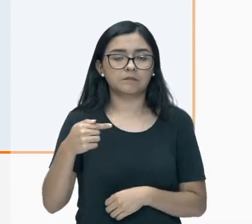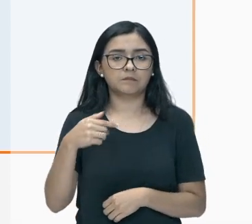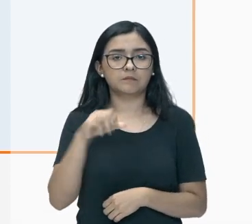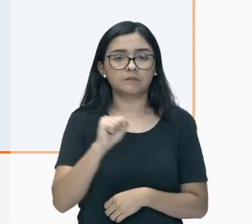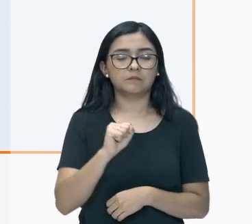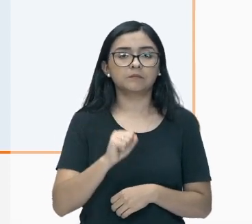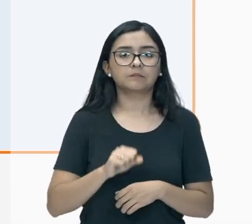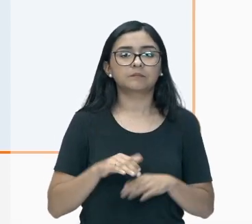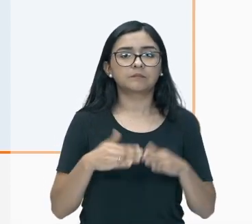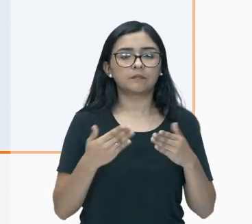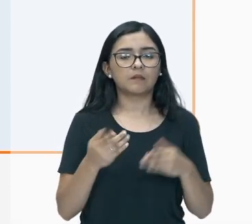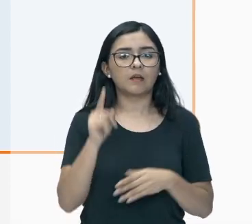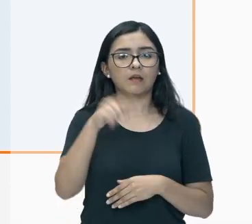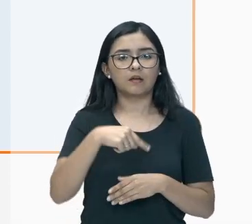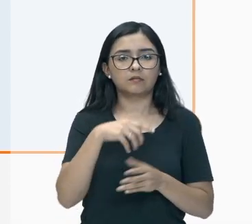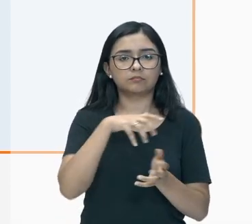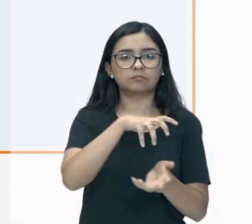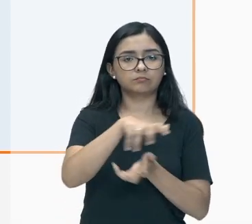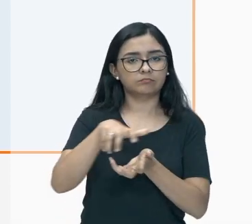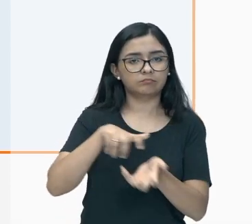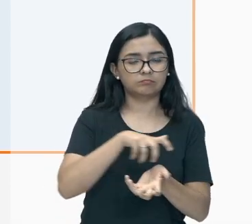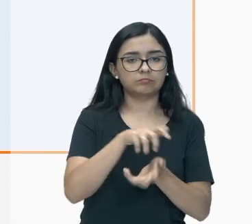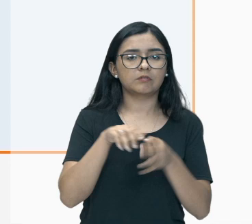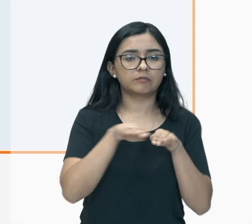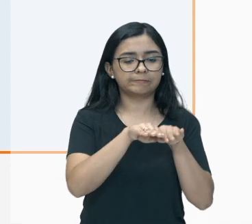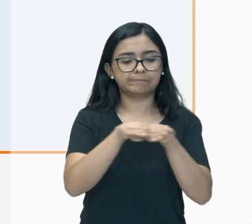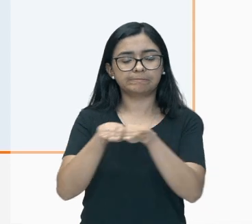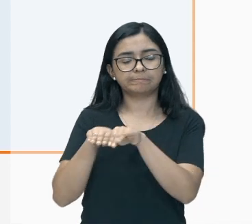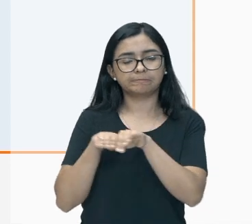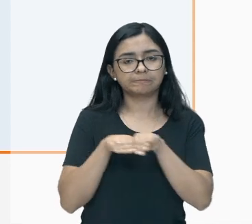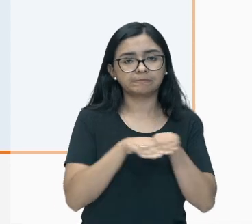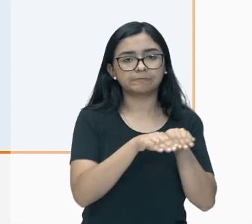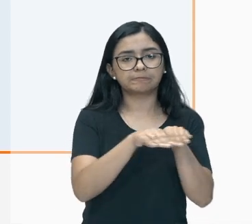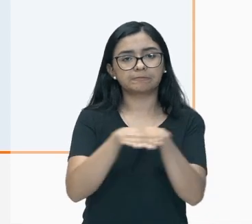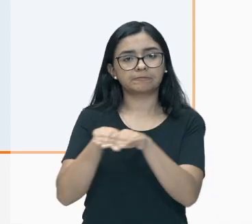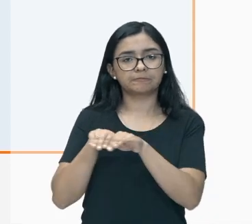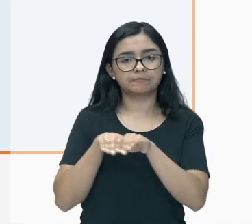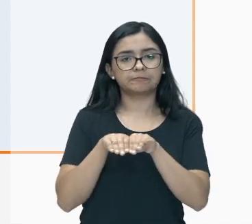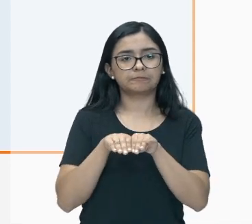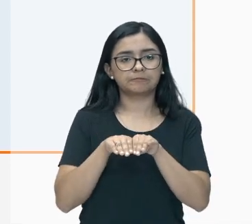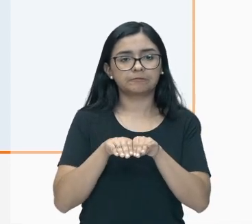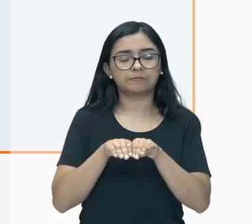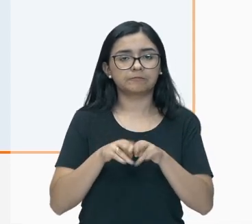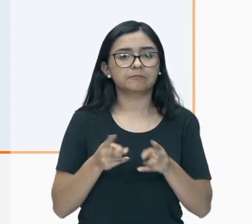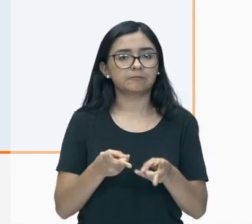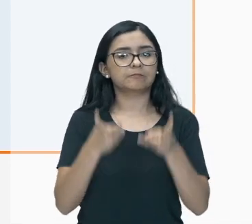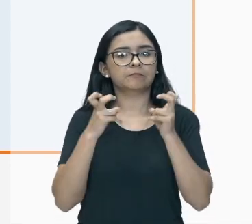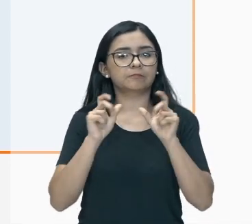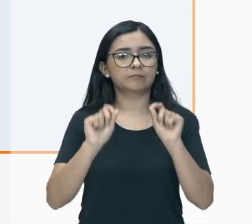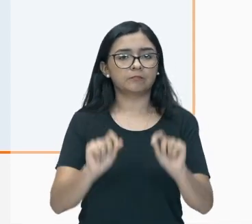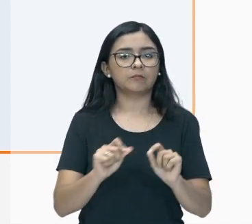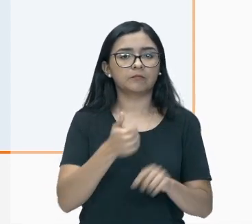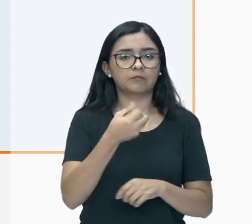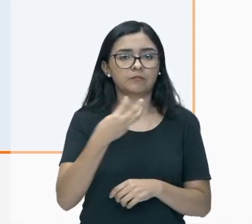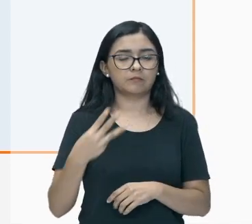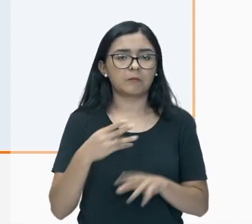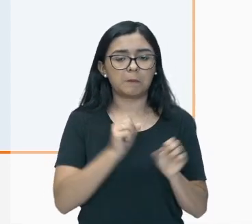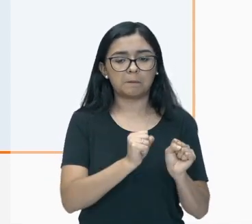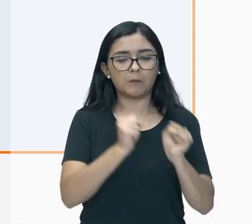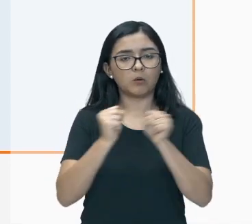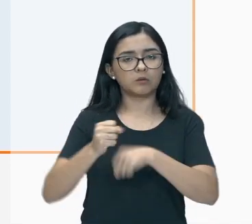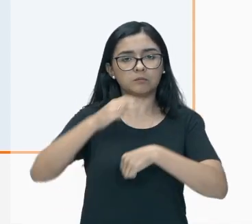é revolucionária e igualitária, com um desenho nítido dos 3 poderes independentes